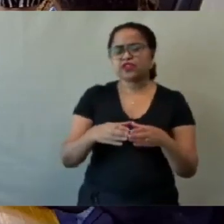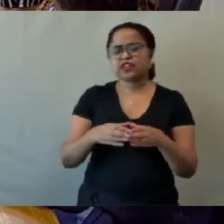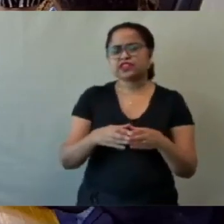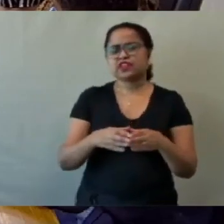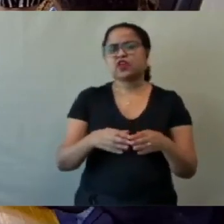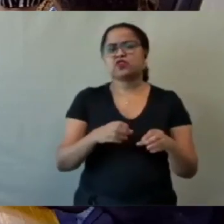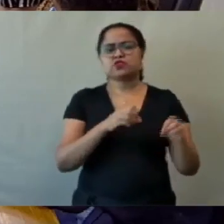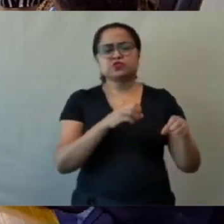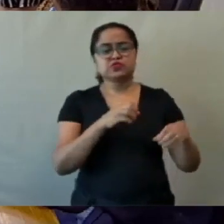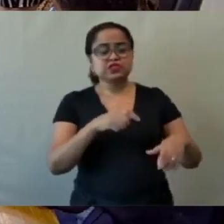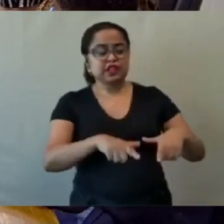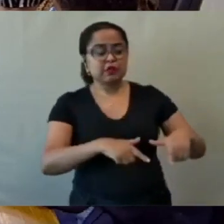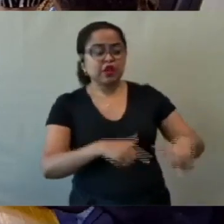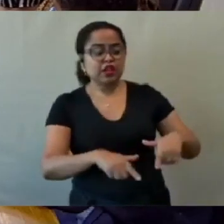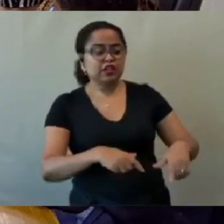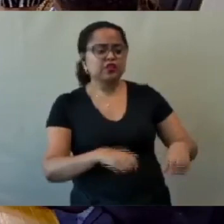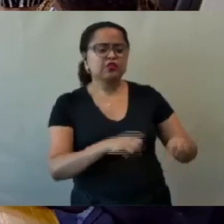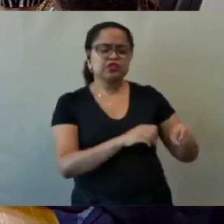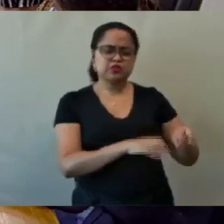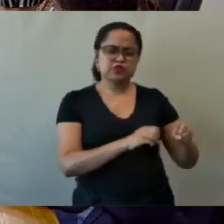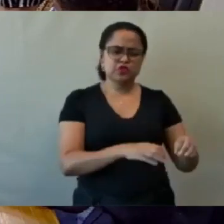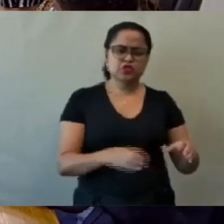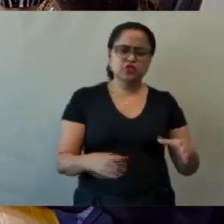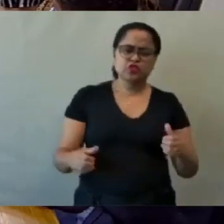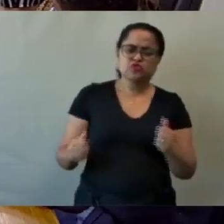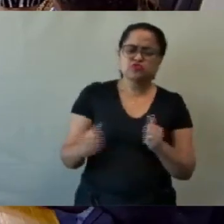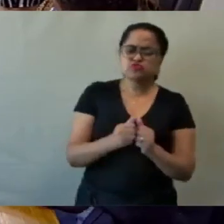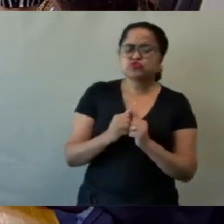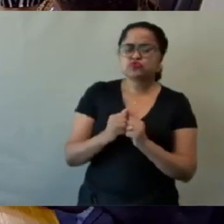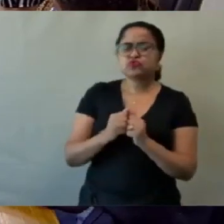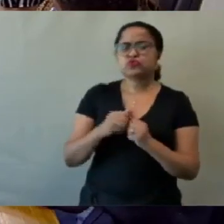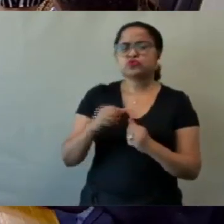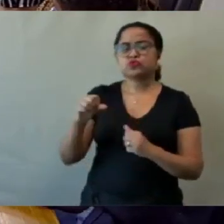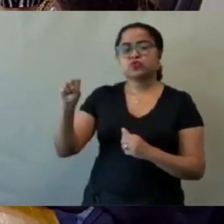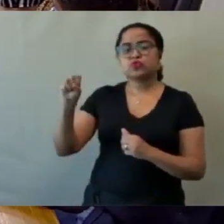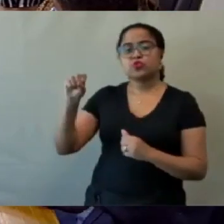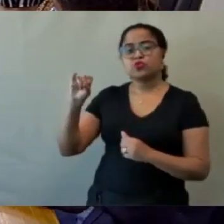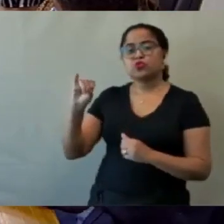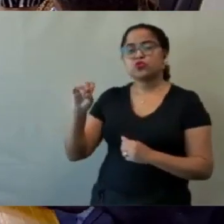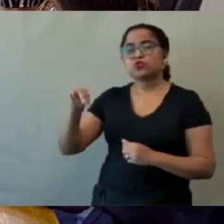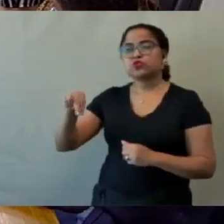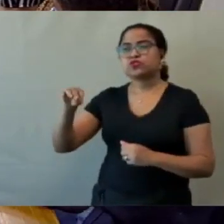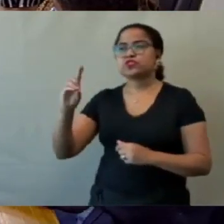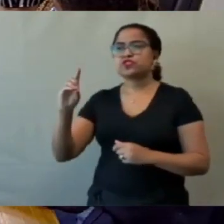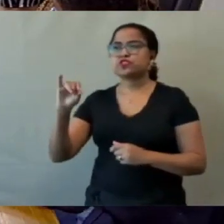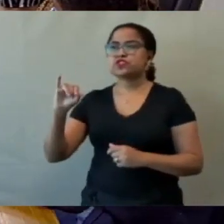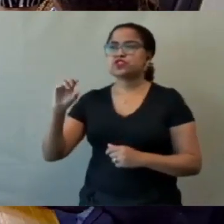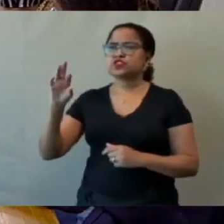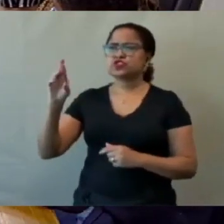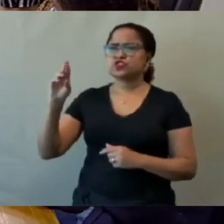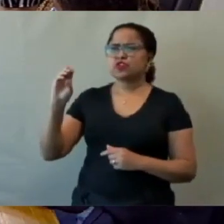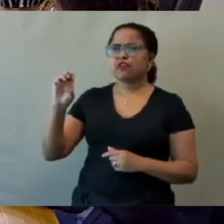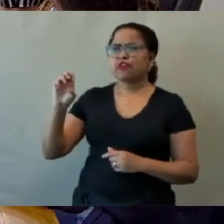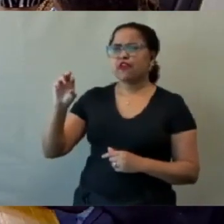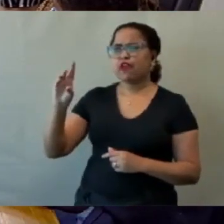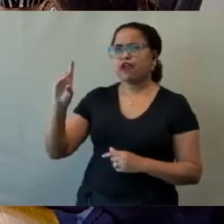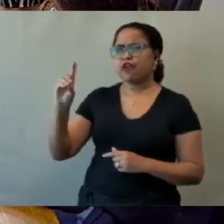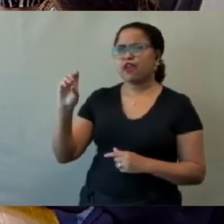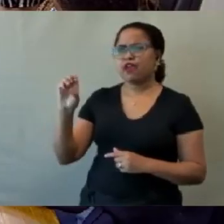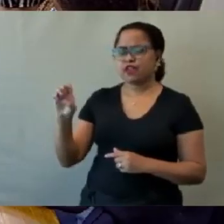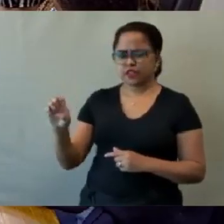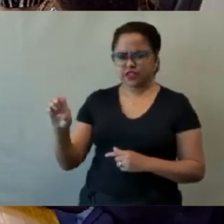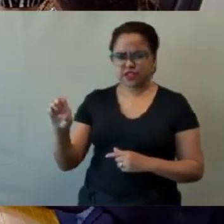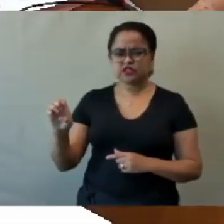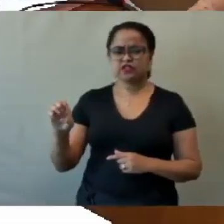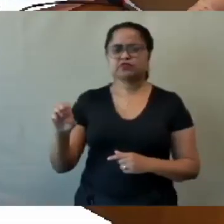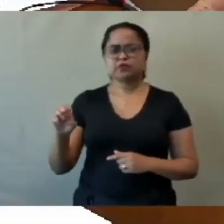Educação, junto com o Sindirede e tantos outros representantes da luta pela educação no Brasil. Eu acho que, assim como a gente se